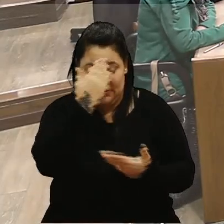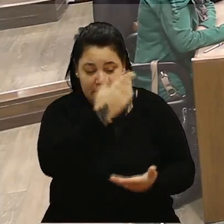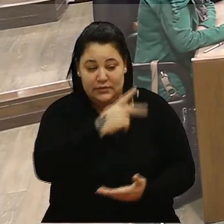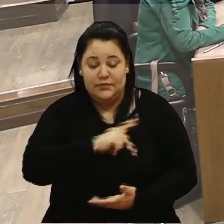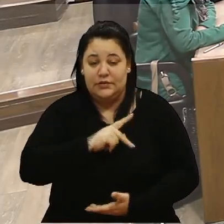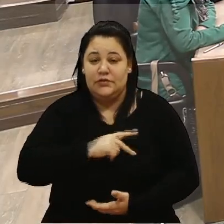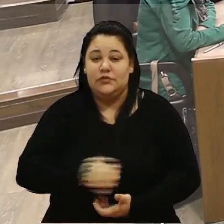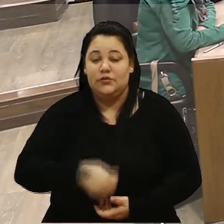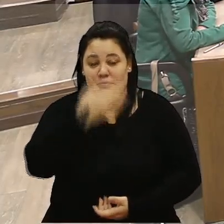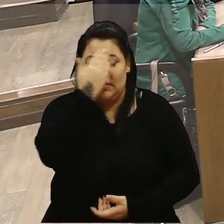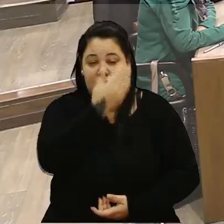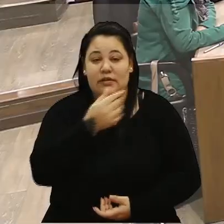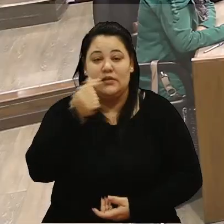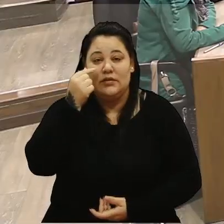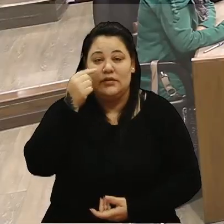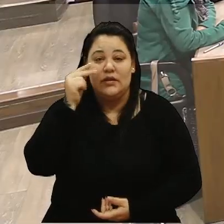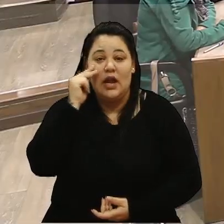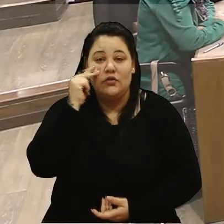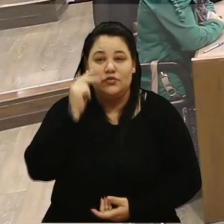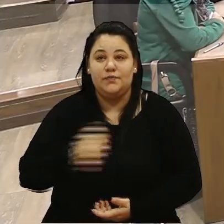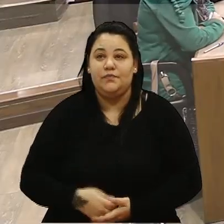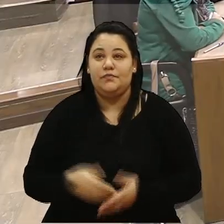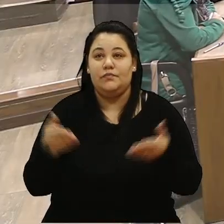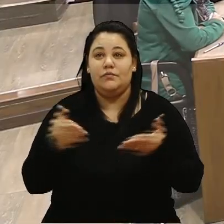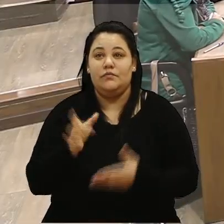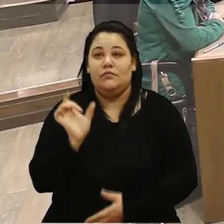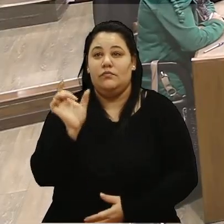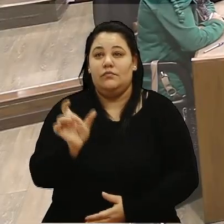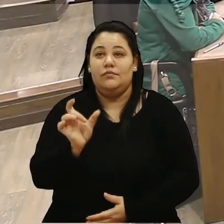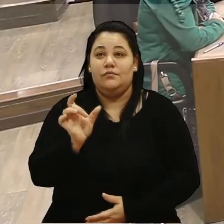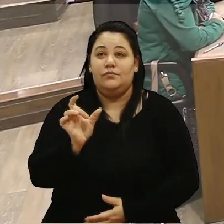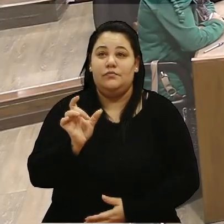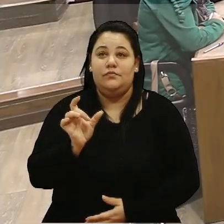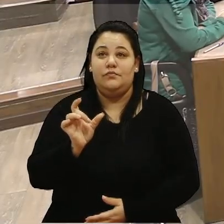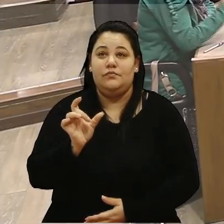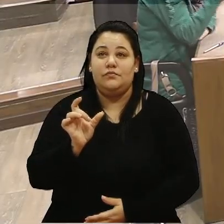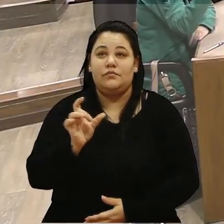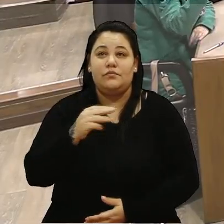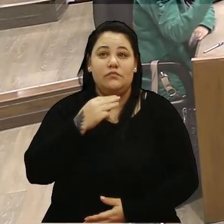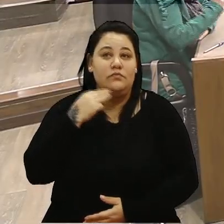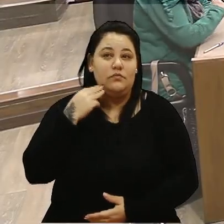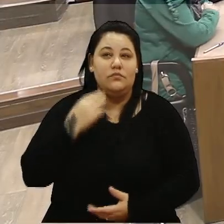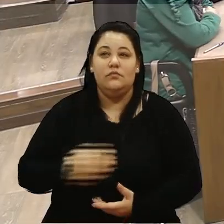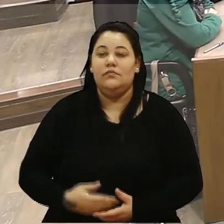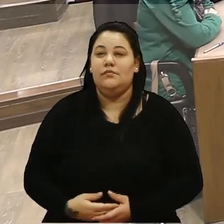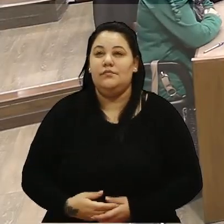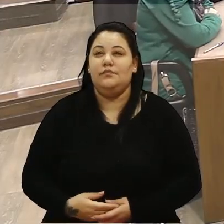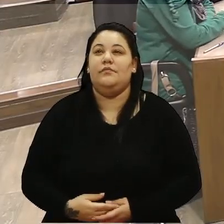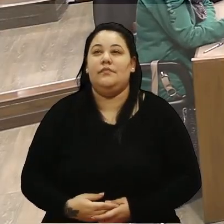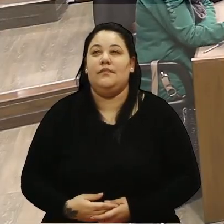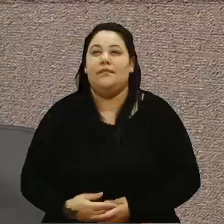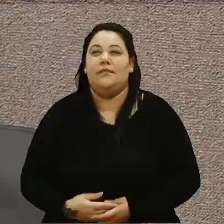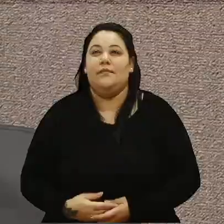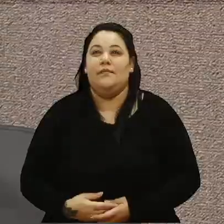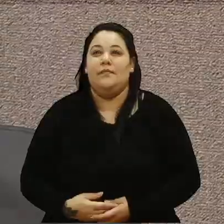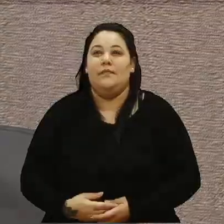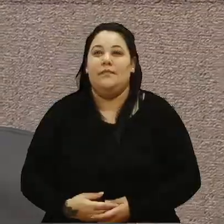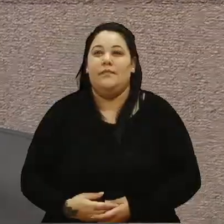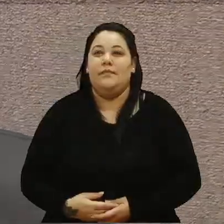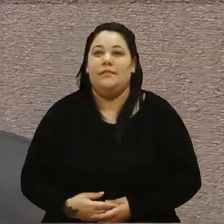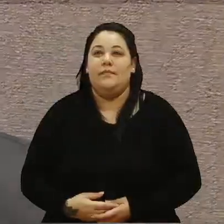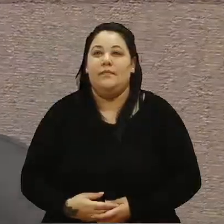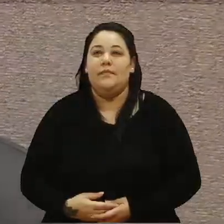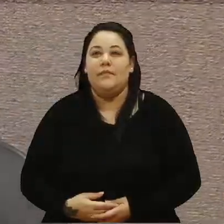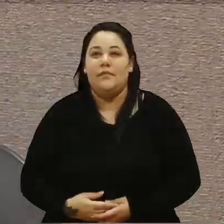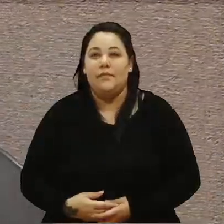Libardi. Com a palavra, a vereadora Marisol Santos. Não tinha solicitado ainda, mas ok. Não. Eu iria Pode ir,